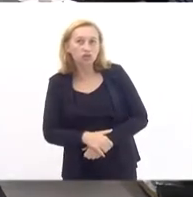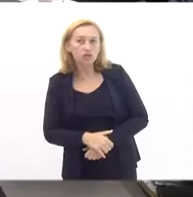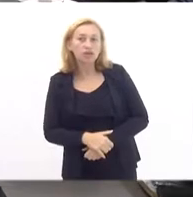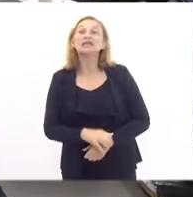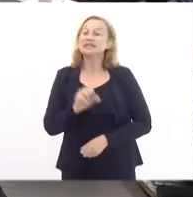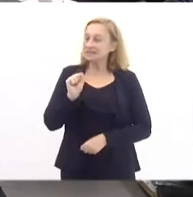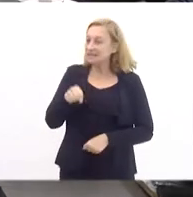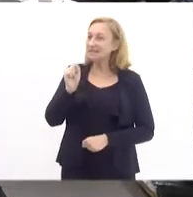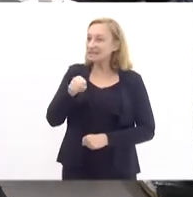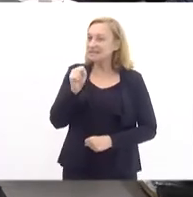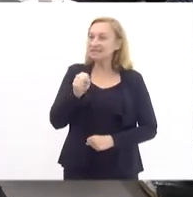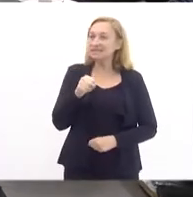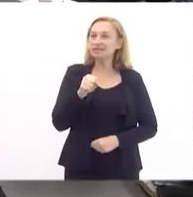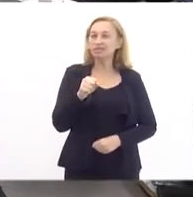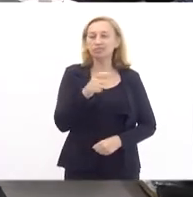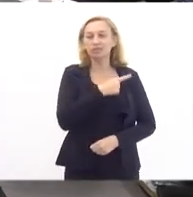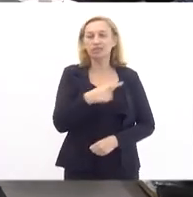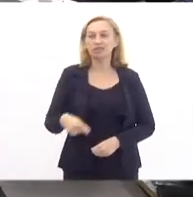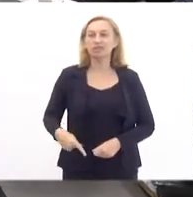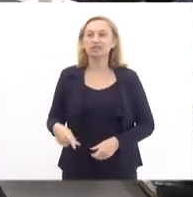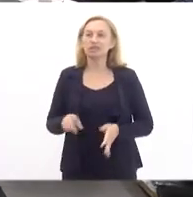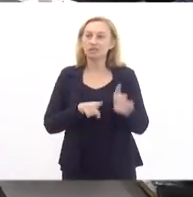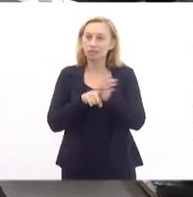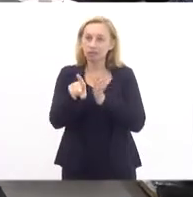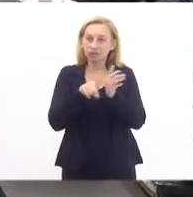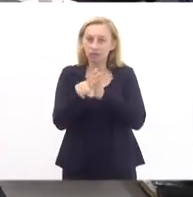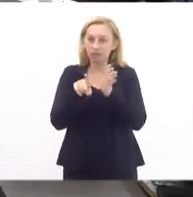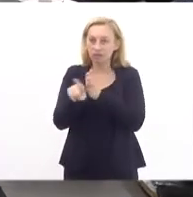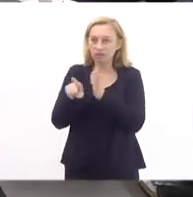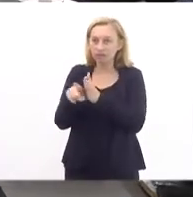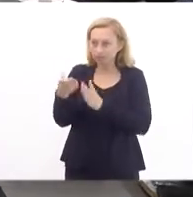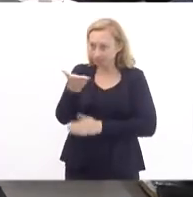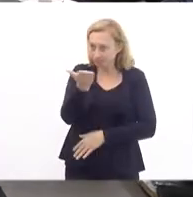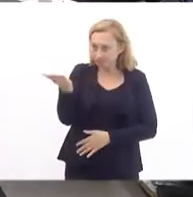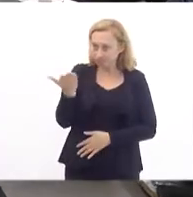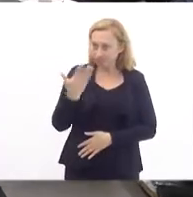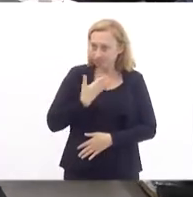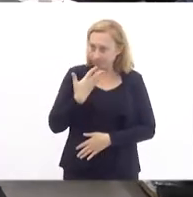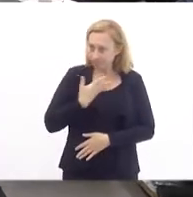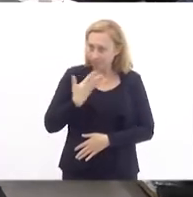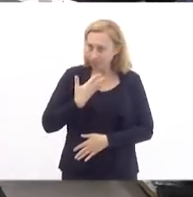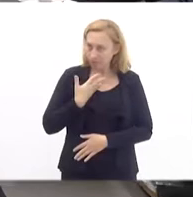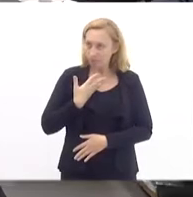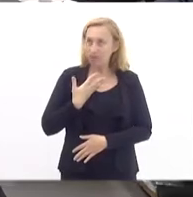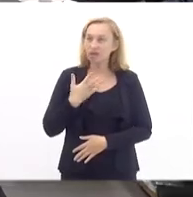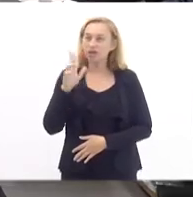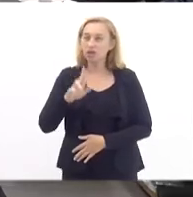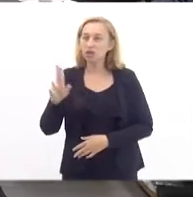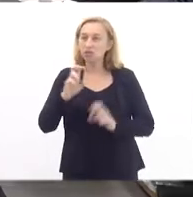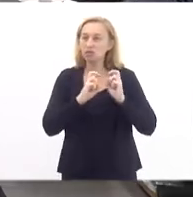Estou sim, presente. Tá, só pergunta, por gentileza, para a nossa amiga e passageira, Kátia.